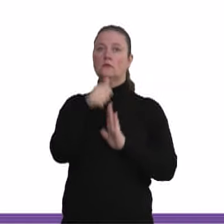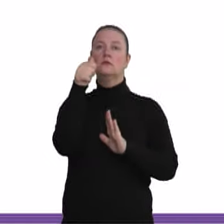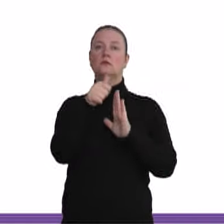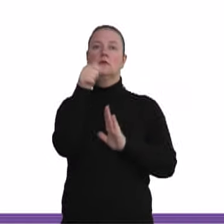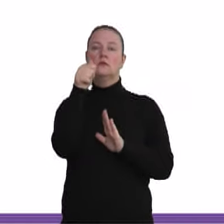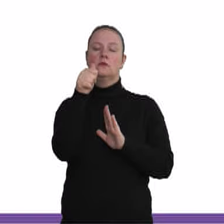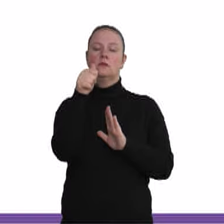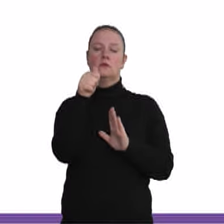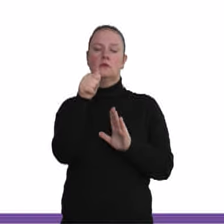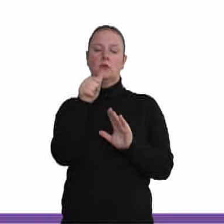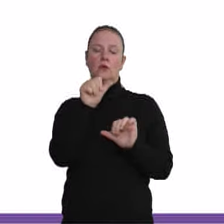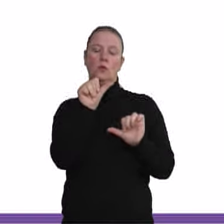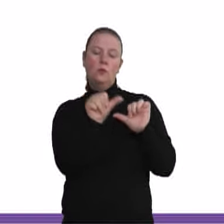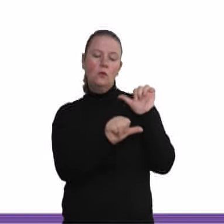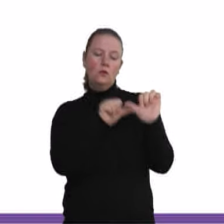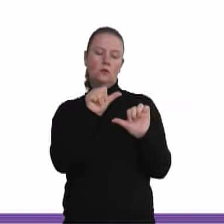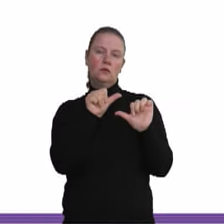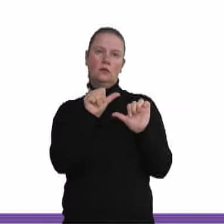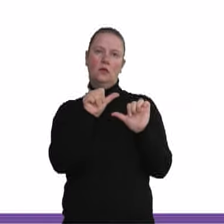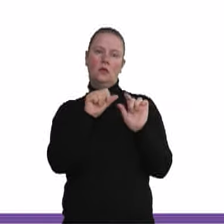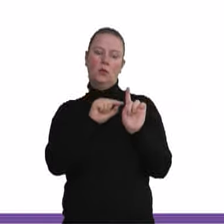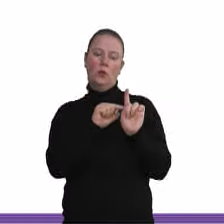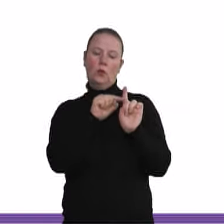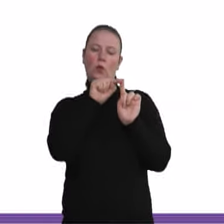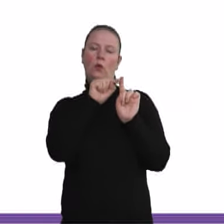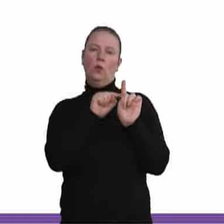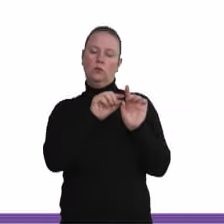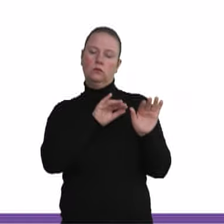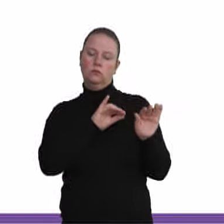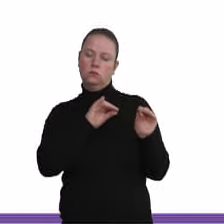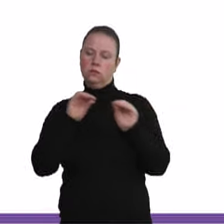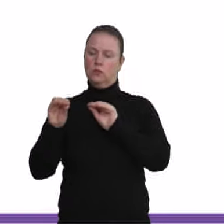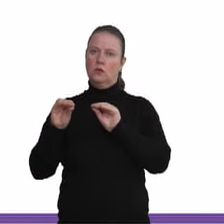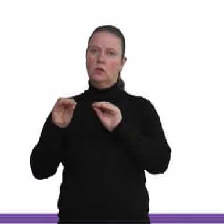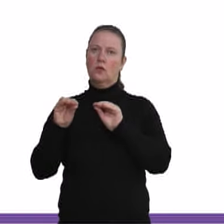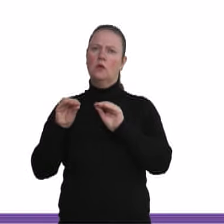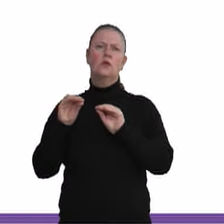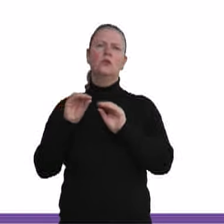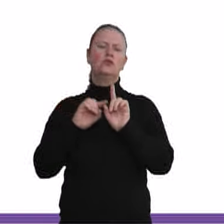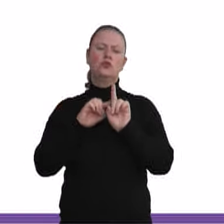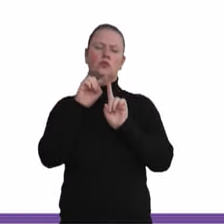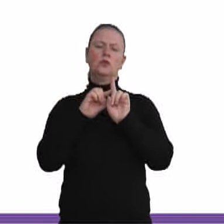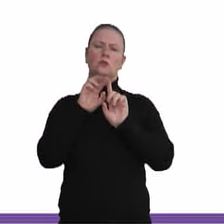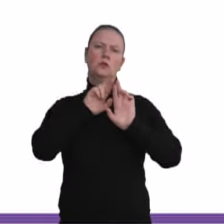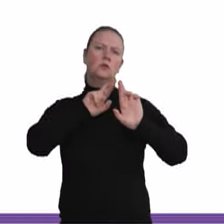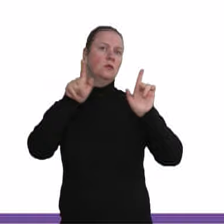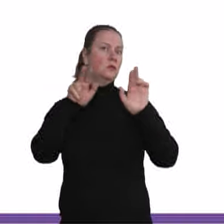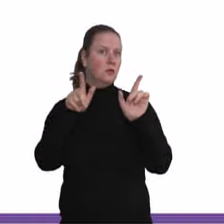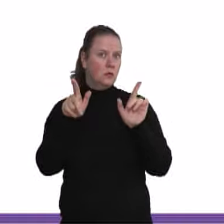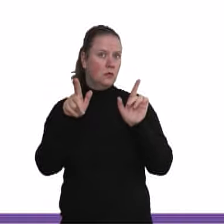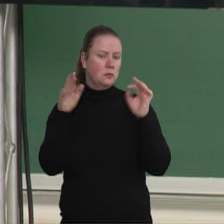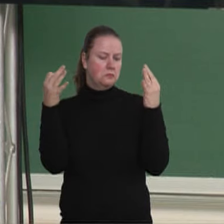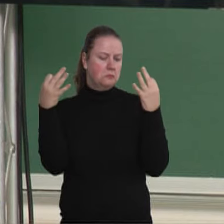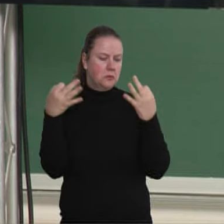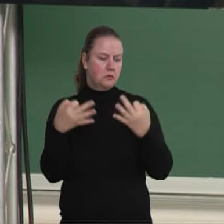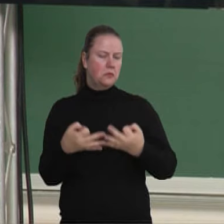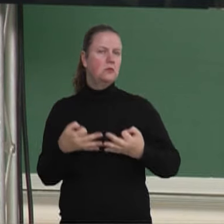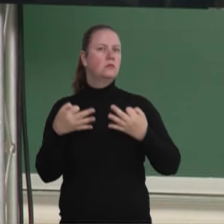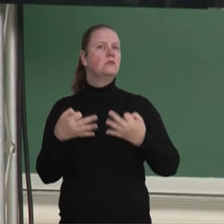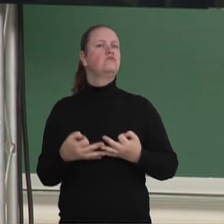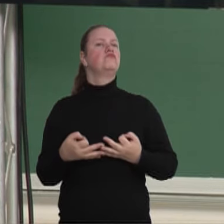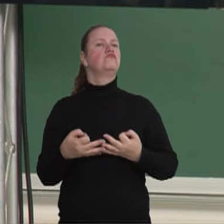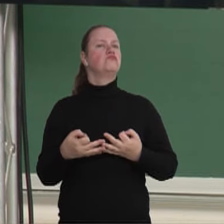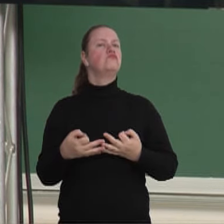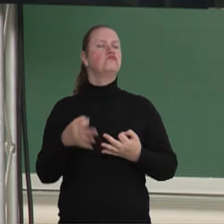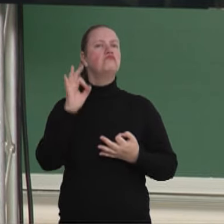de calor de um corpo para o outro ocorre em virtude da diferença de temperatura entre eles. Pessoal, perfeito essa questão.